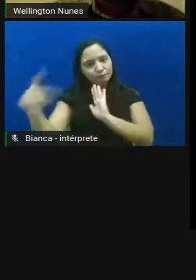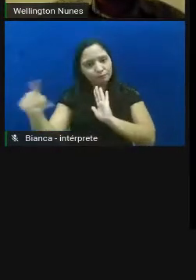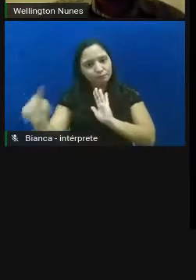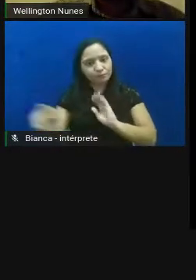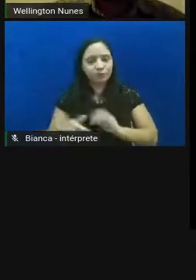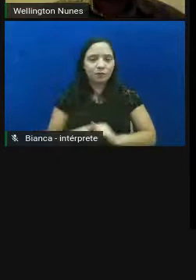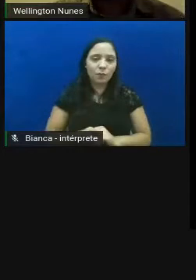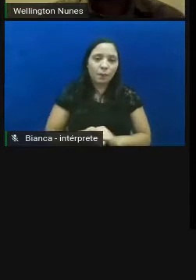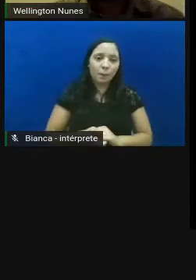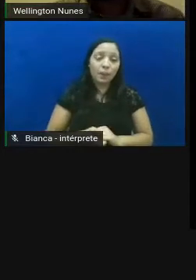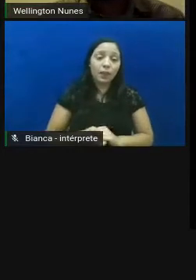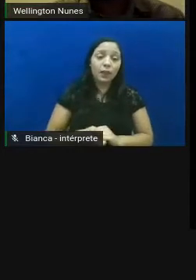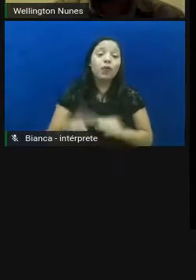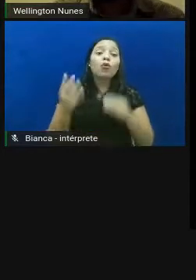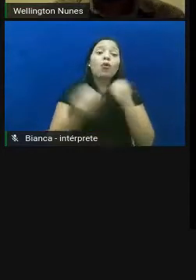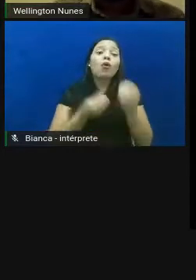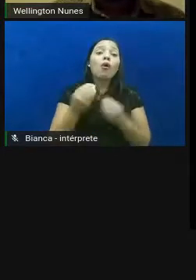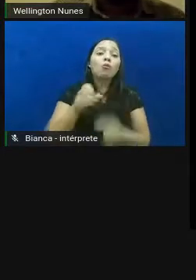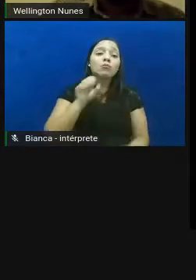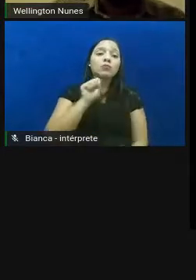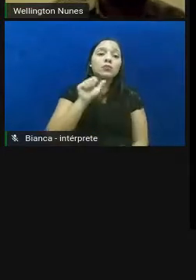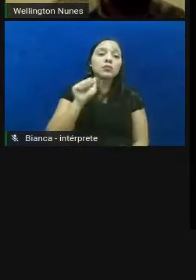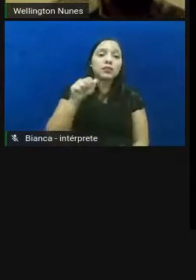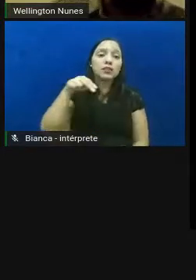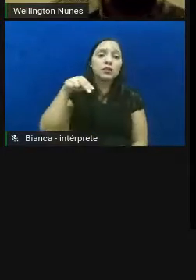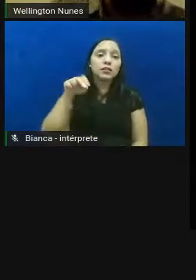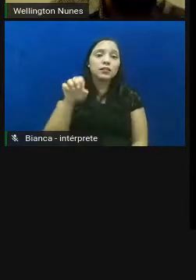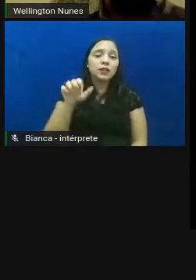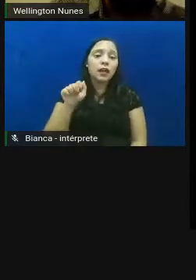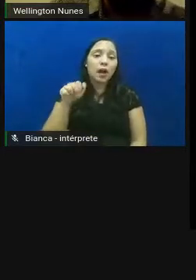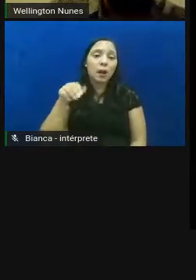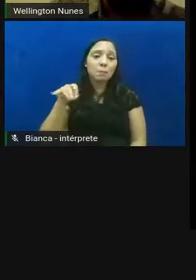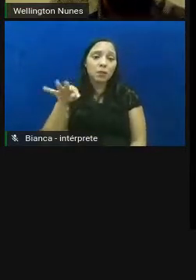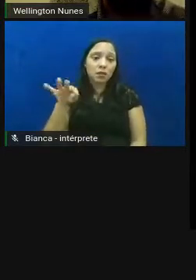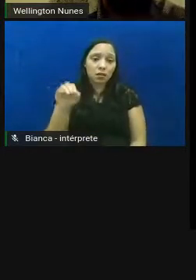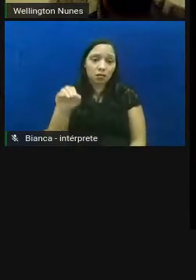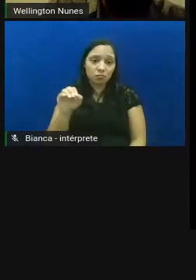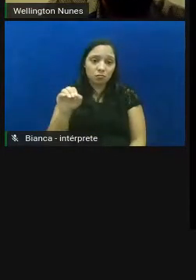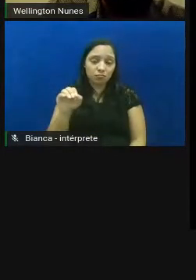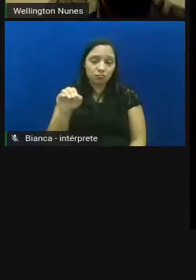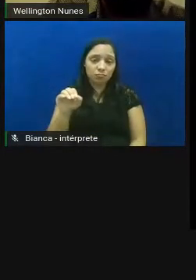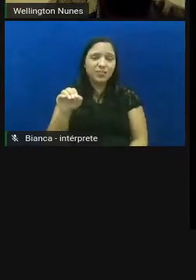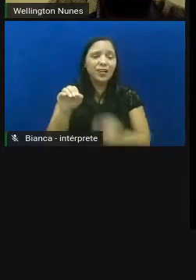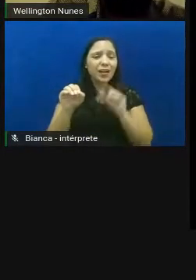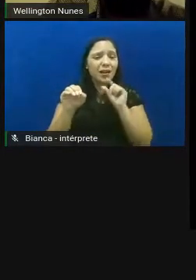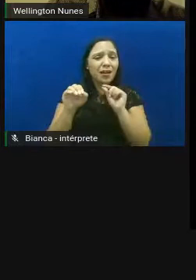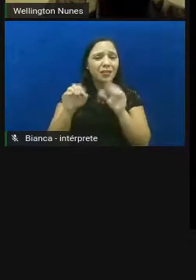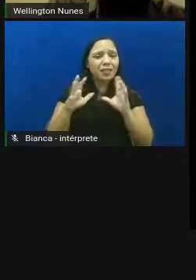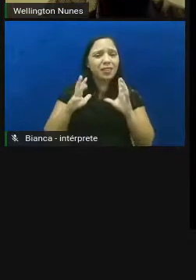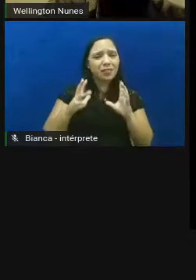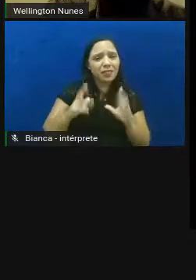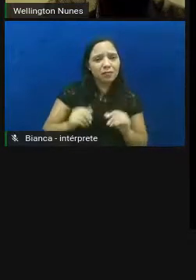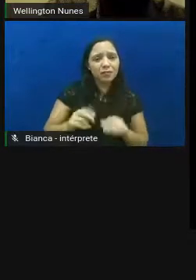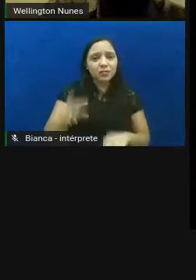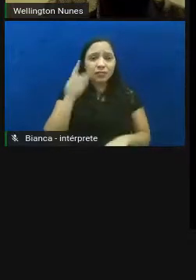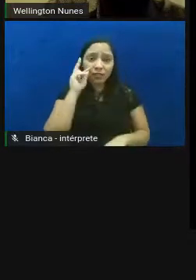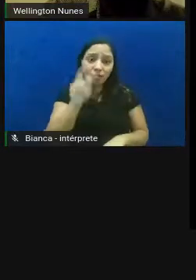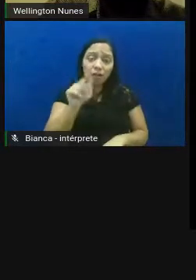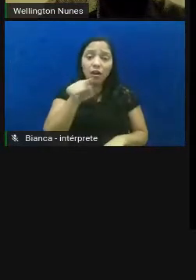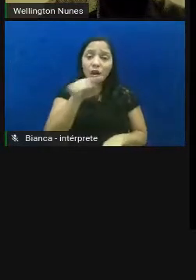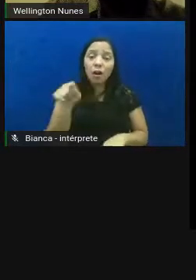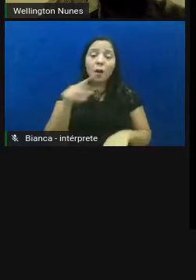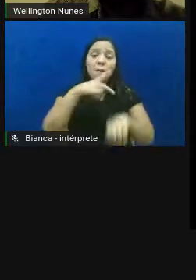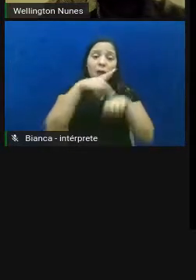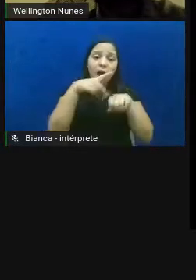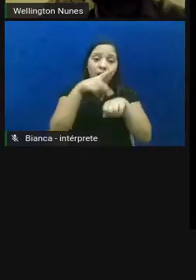Aplicações de saneamento. Aí são diversas, né? Aqui, mapeamento dos países que têm maior